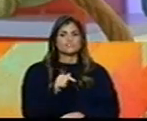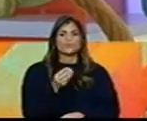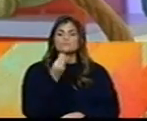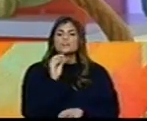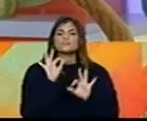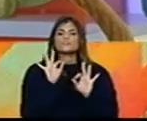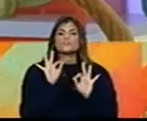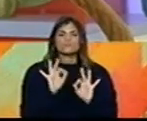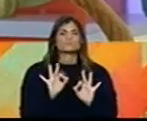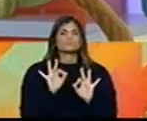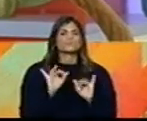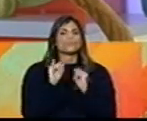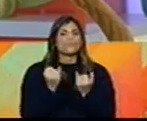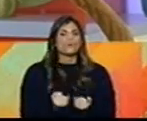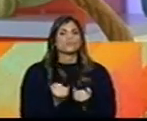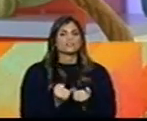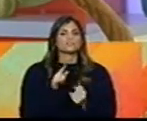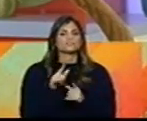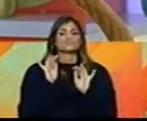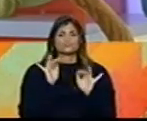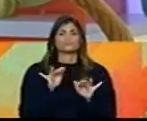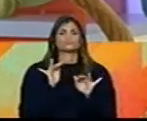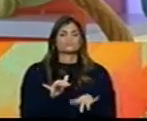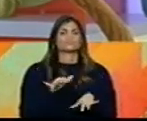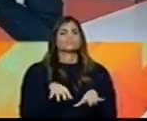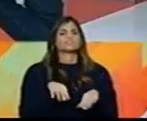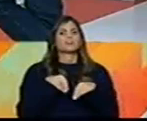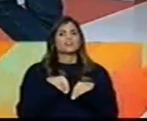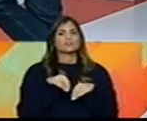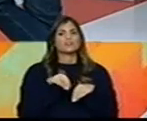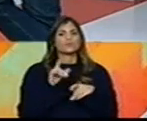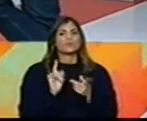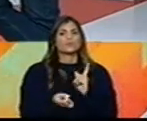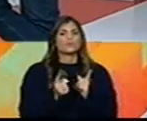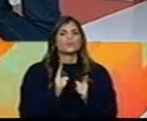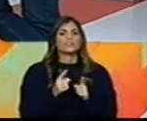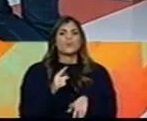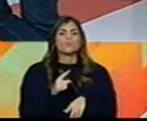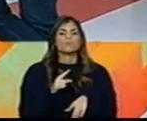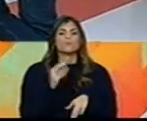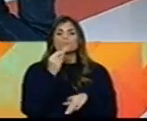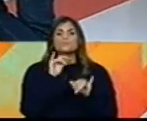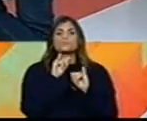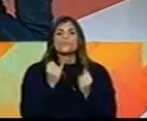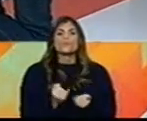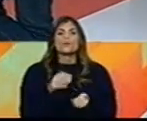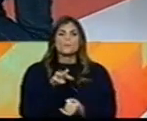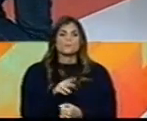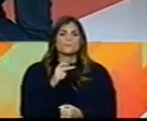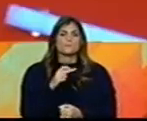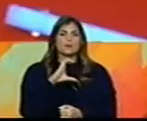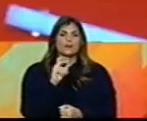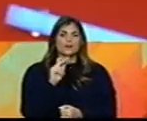estilo de vida. E depois a afluência foi tão grande Vamos que as pessoas começaram a pedir. O que é uma dieta macrobiótica? O que é que advogam, para nós não é? Percebermos.